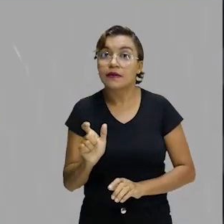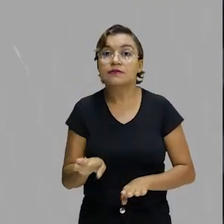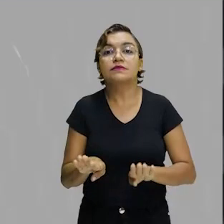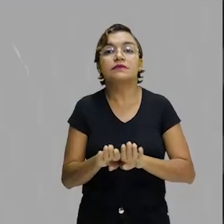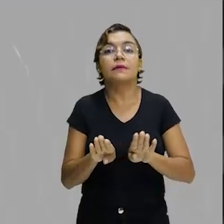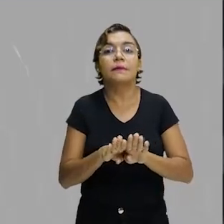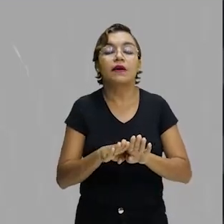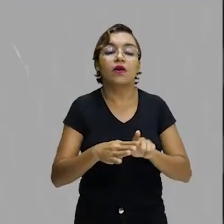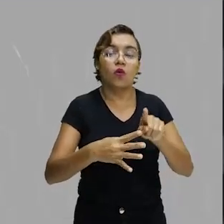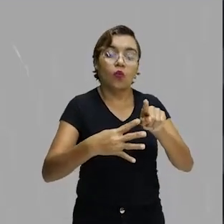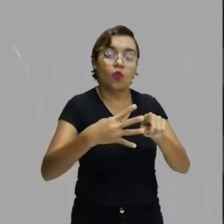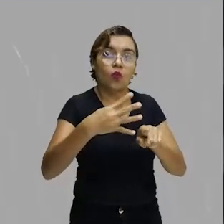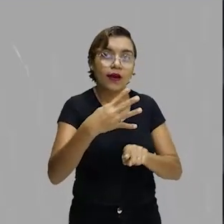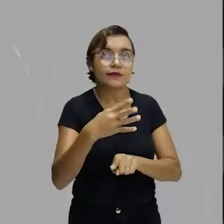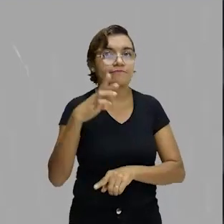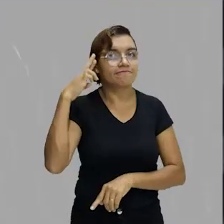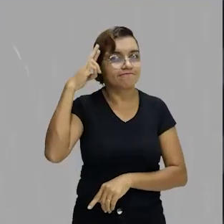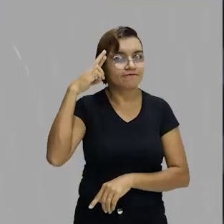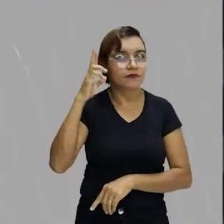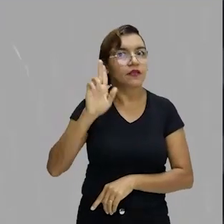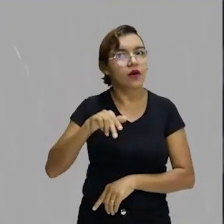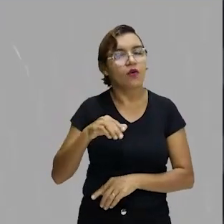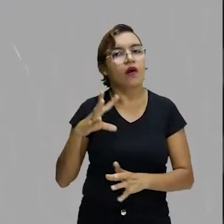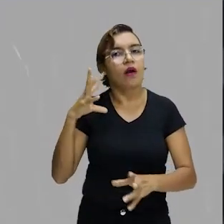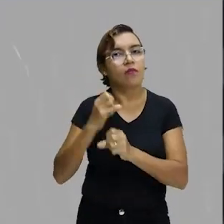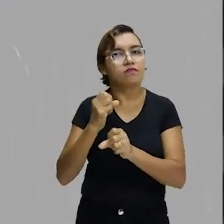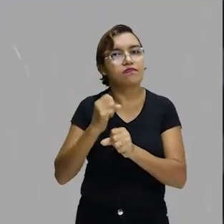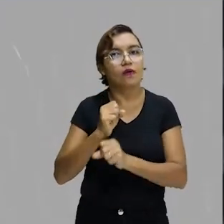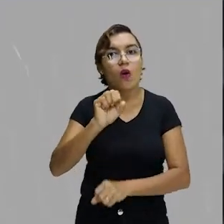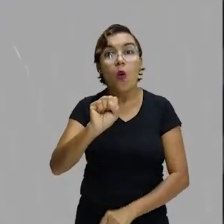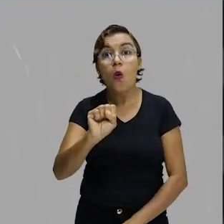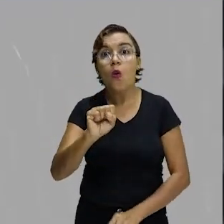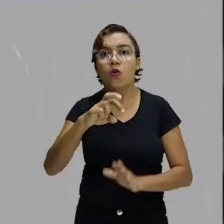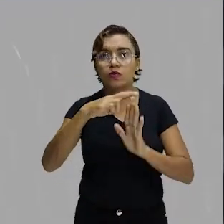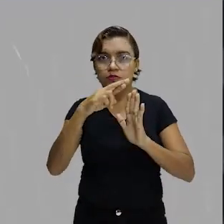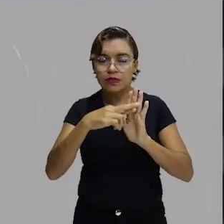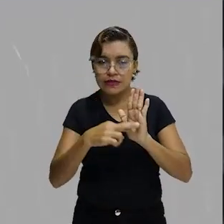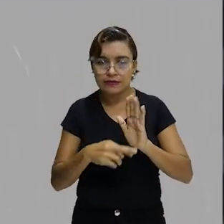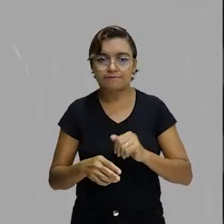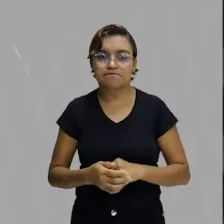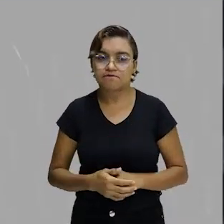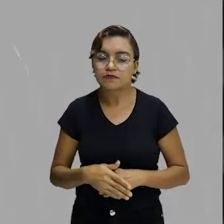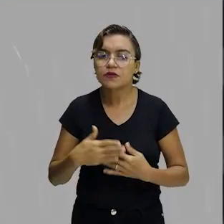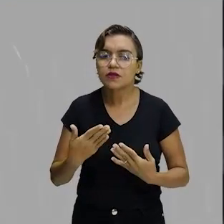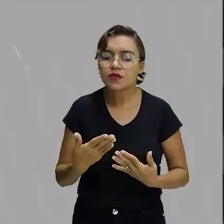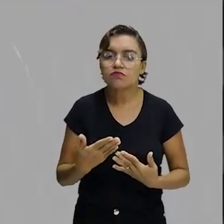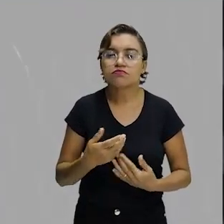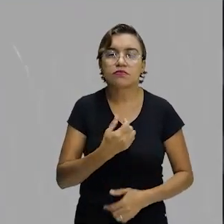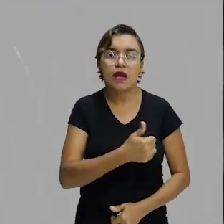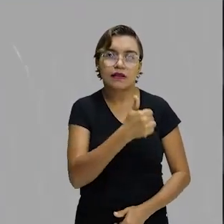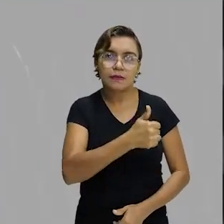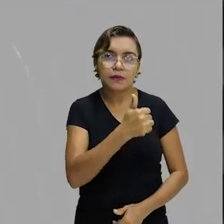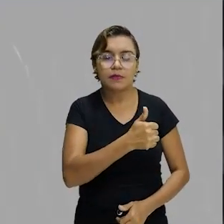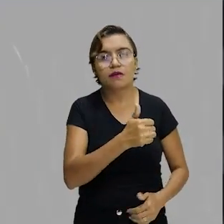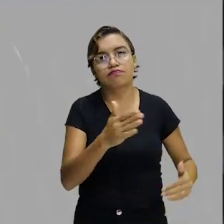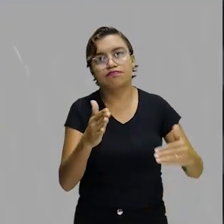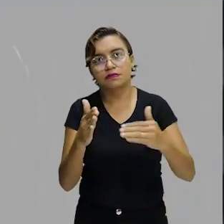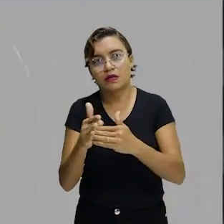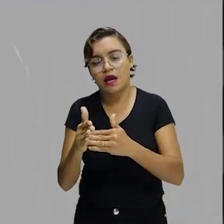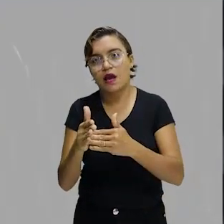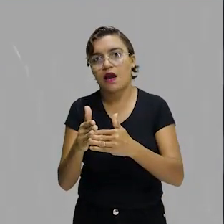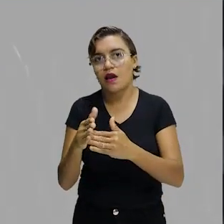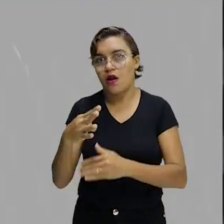para premissas, então 8 regras. Da primeira até a 4ª questão, nós analisamos aqui as regras em